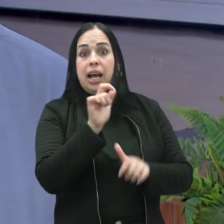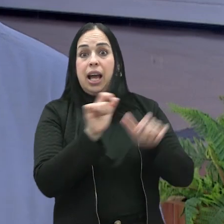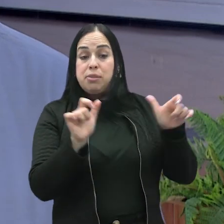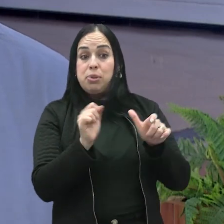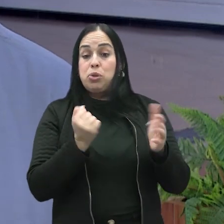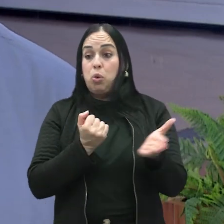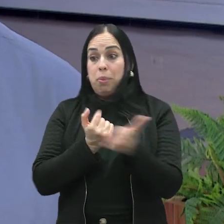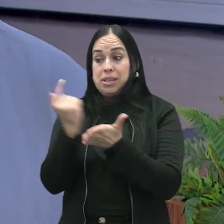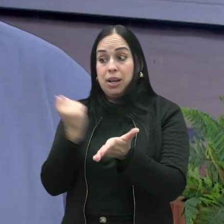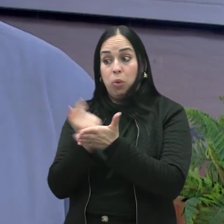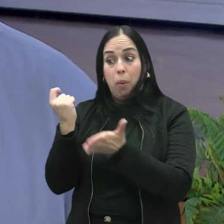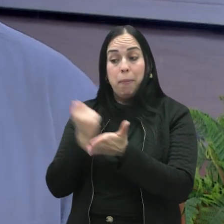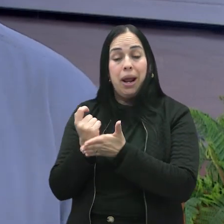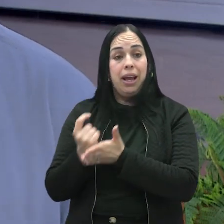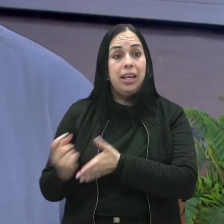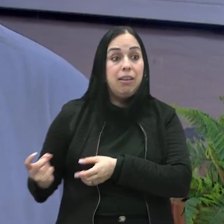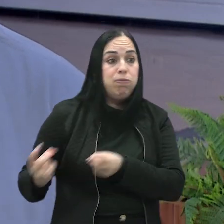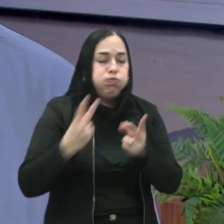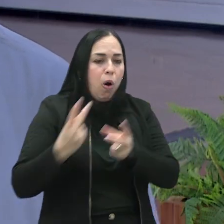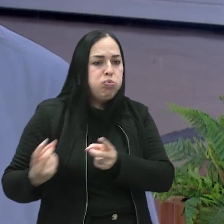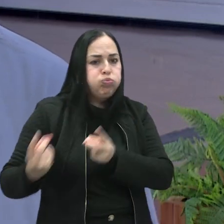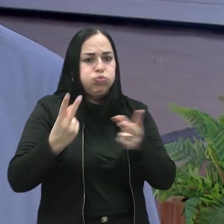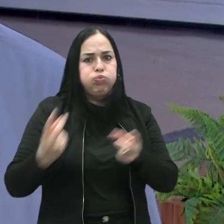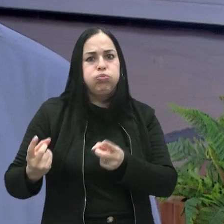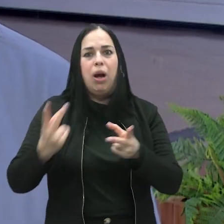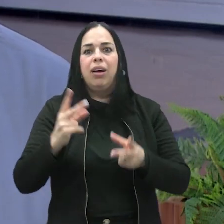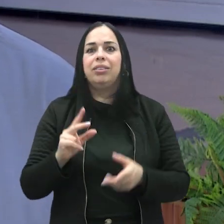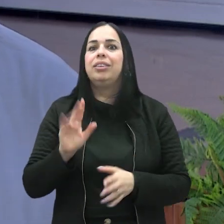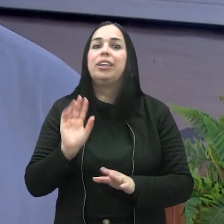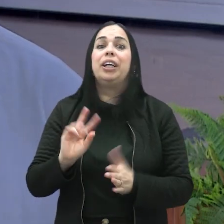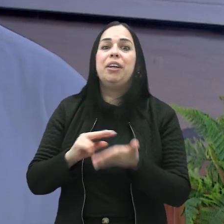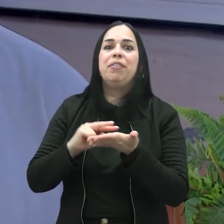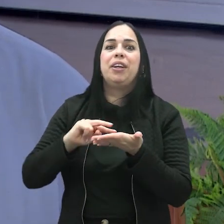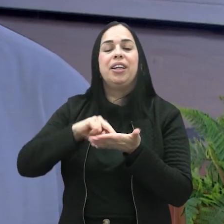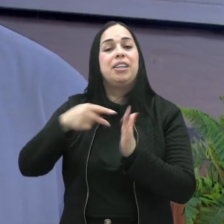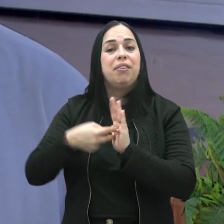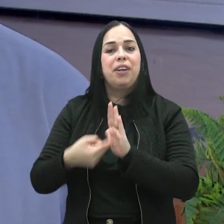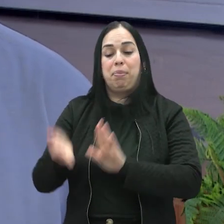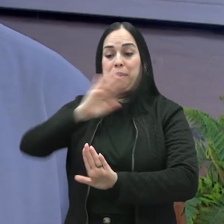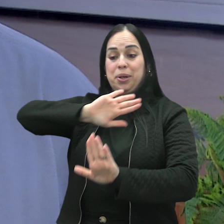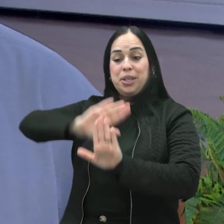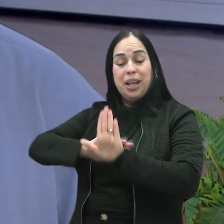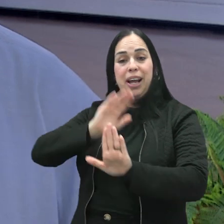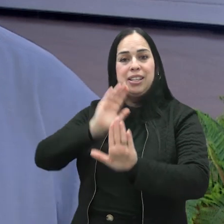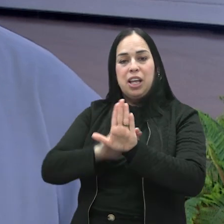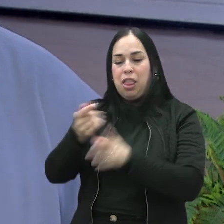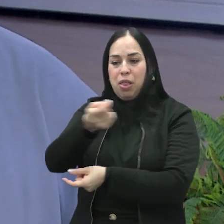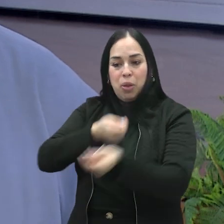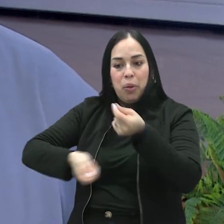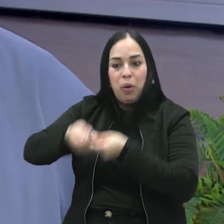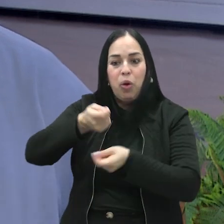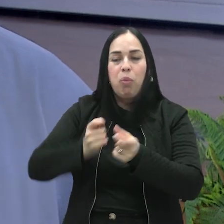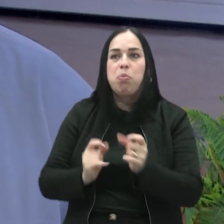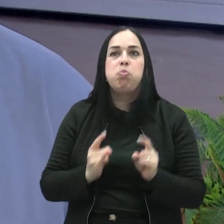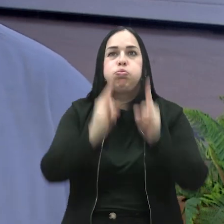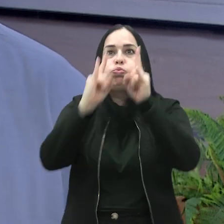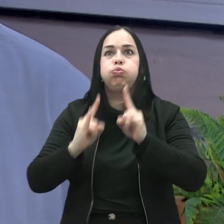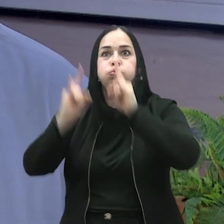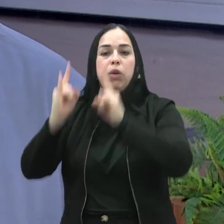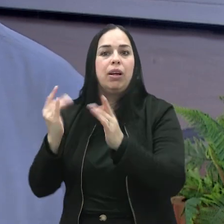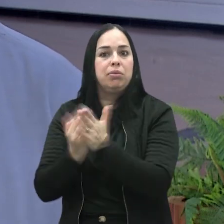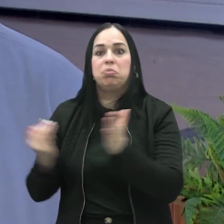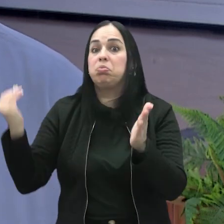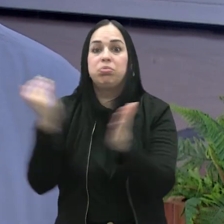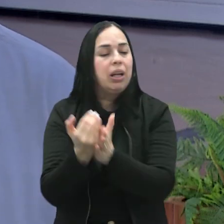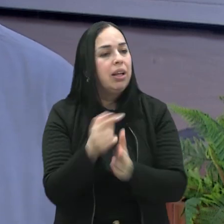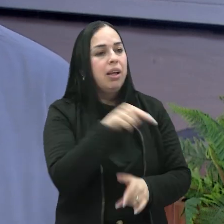né, das compras, da venda, né, dos imóveis, né, e isso vai mexer com a construção civil, porque vão ter que construir, porque mais pessoas vão